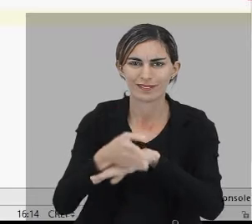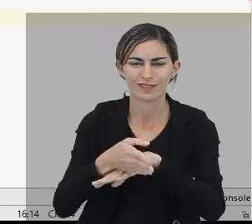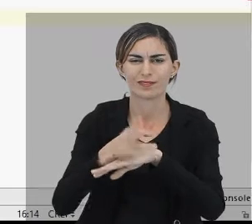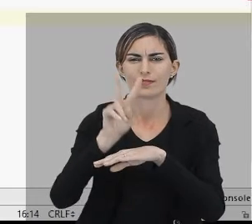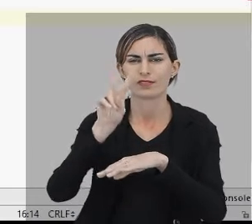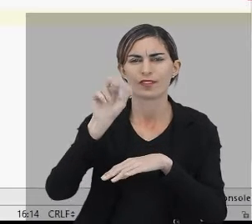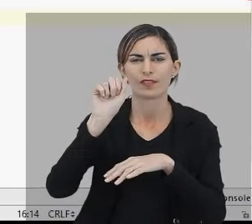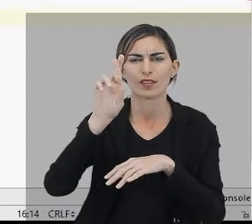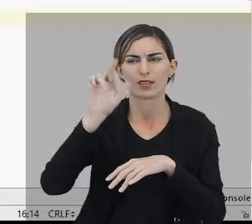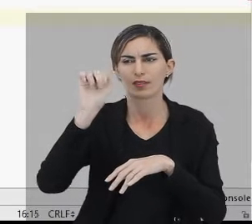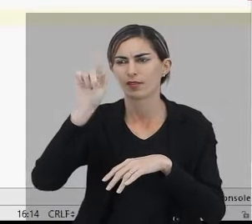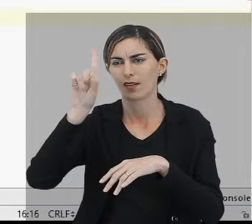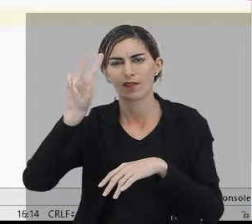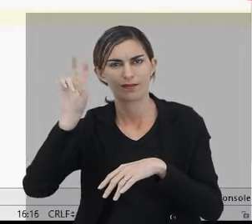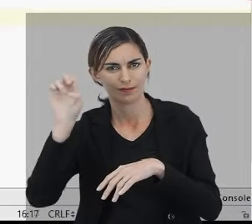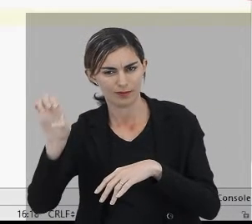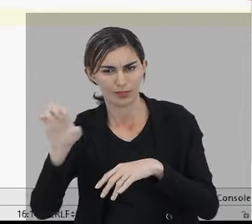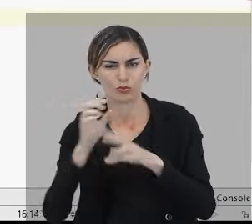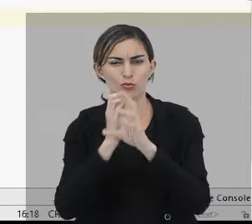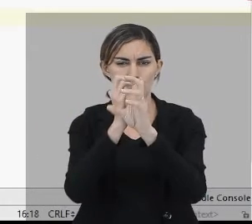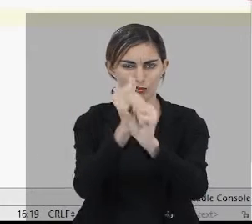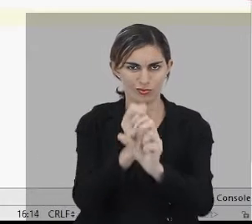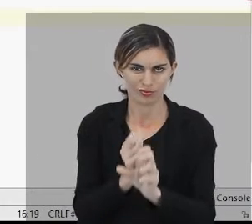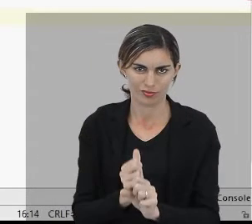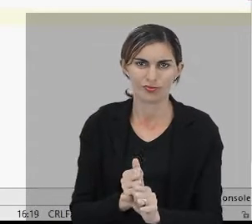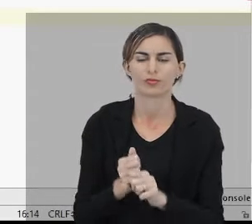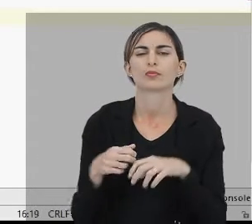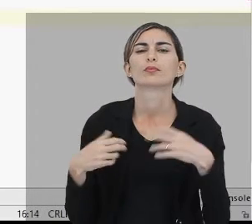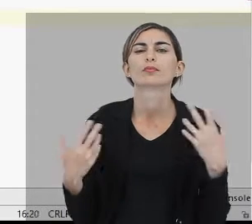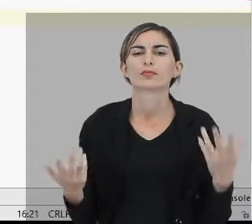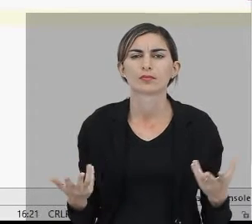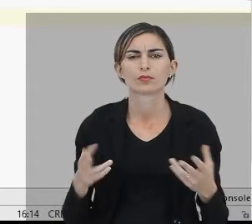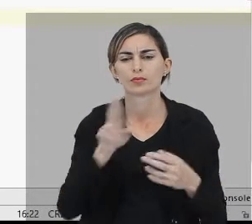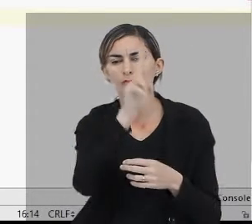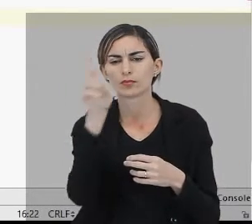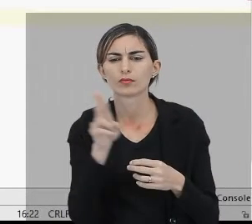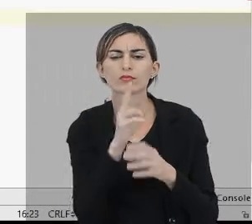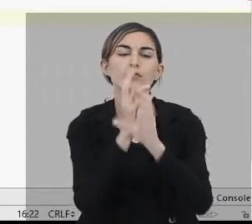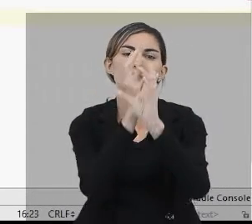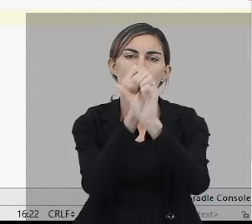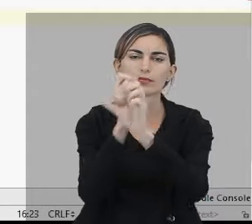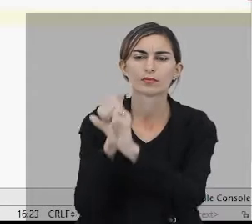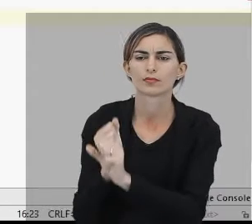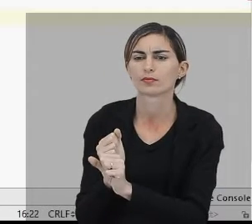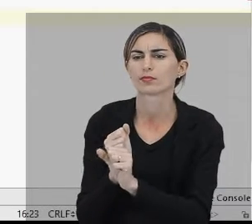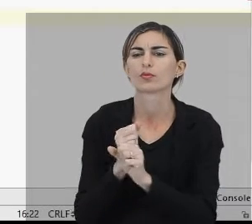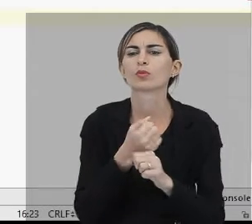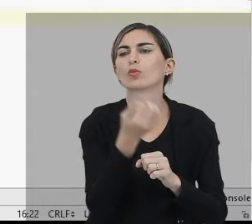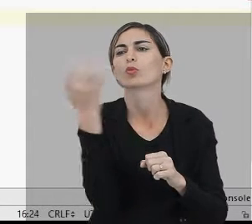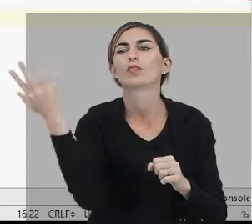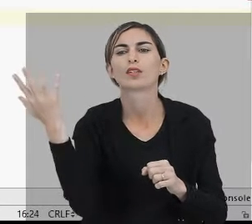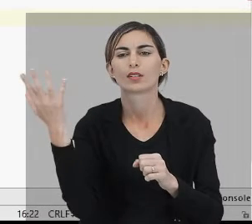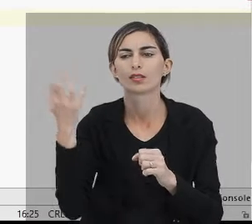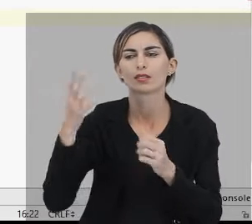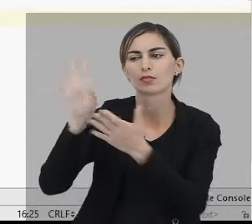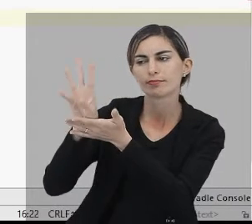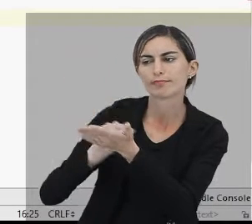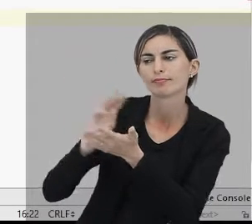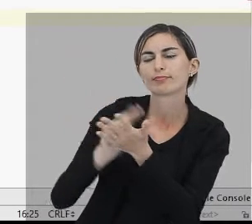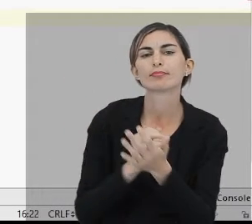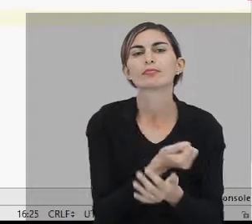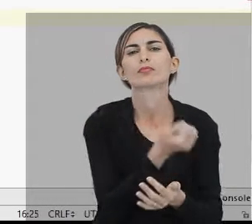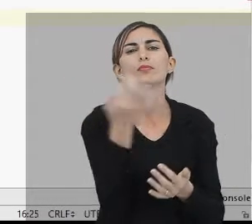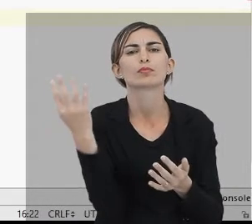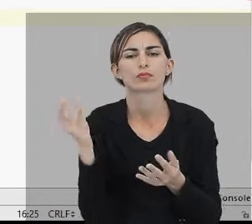de uma variável contadora. Então essa variável a gente vai usar para contabilizar a quantidade de